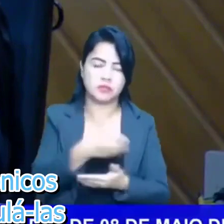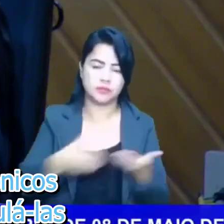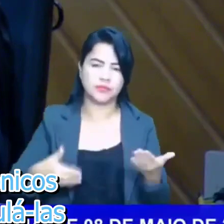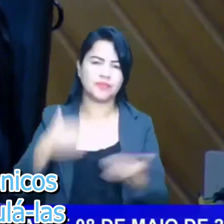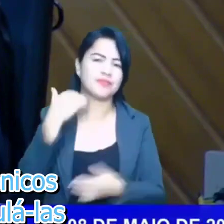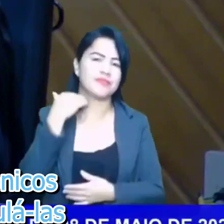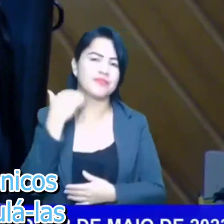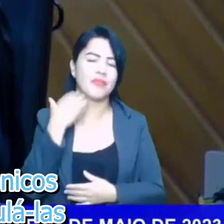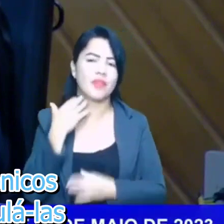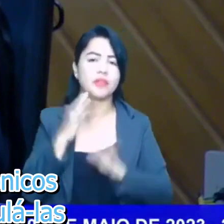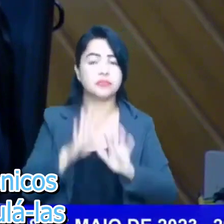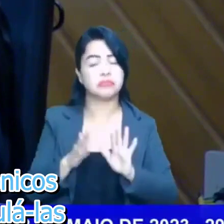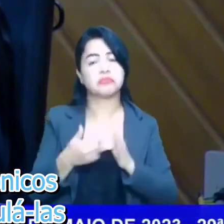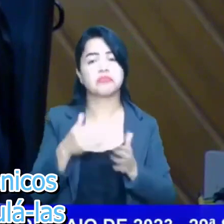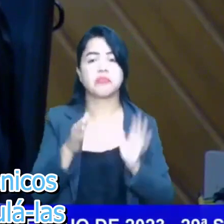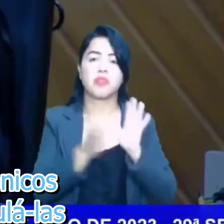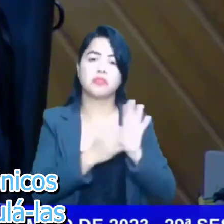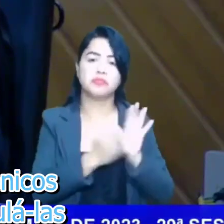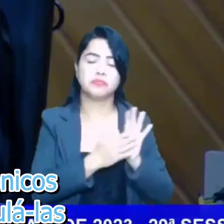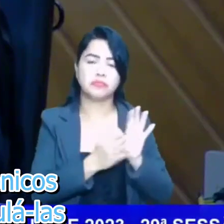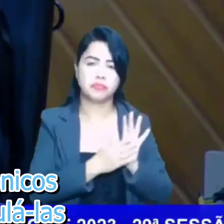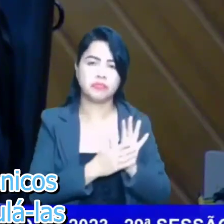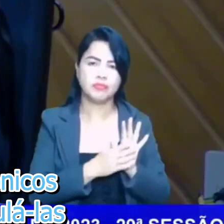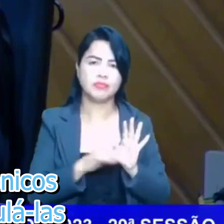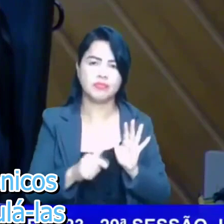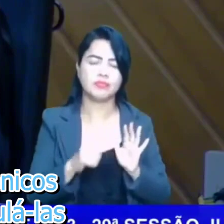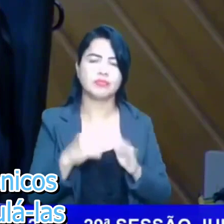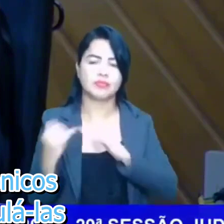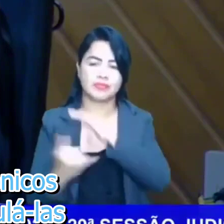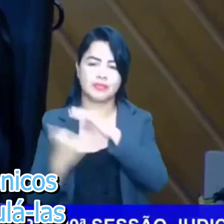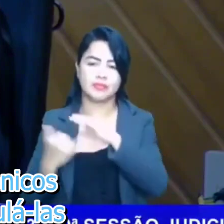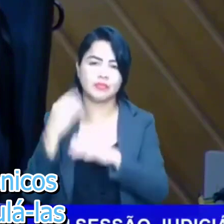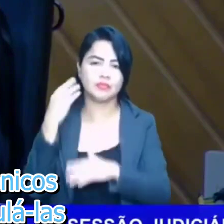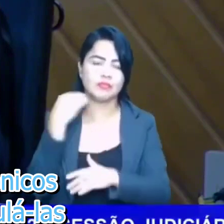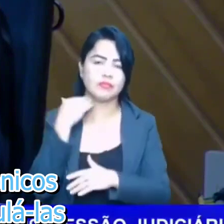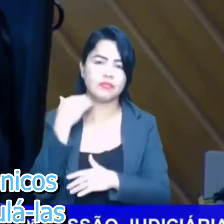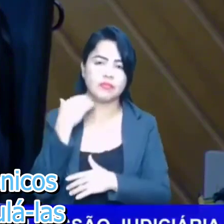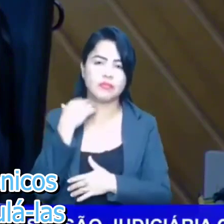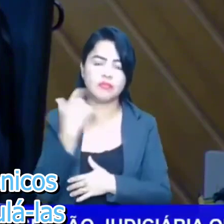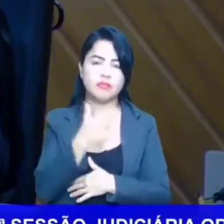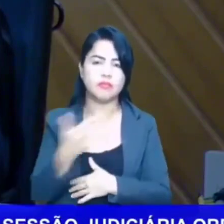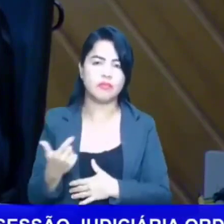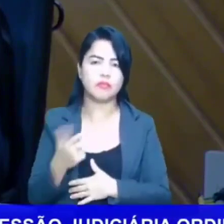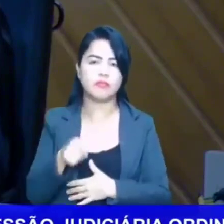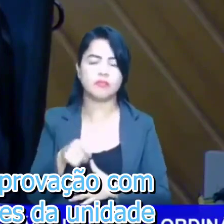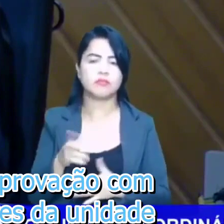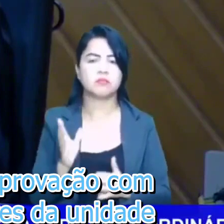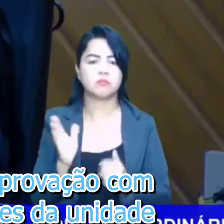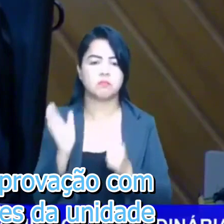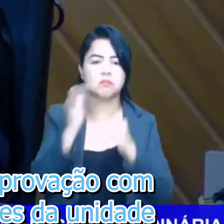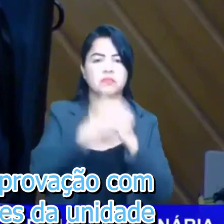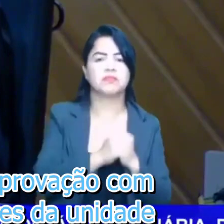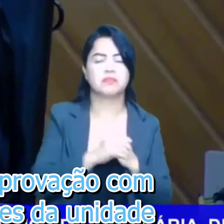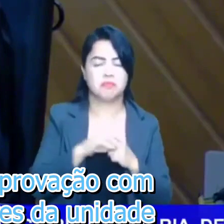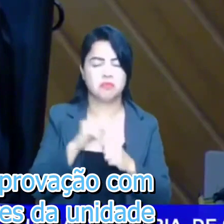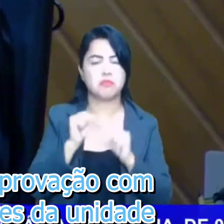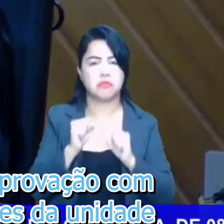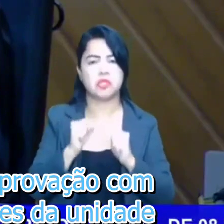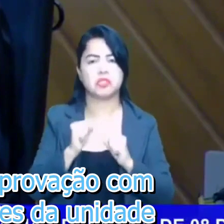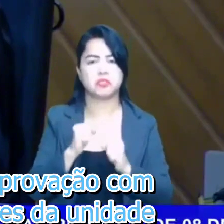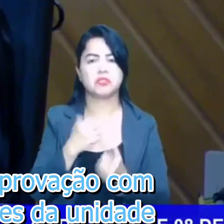mas superada pela apresentação de extrato eletrônico pela instituição bancária, não tem o condão de maculá-las, merecendo as suas